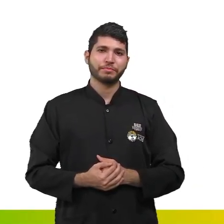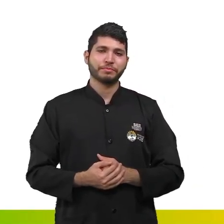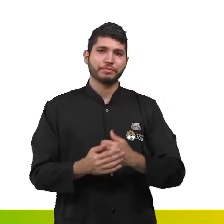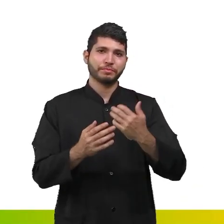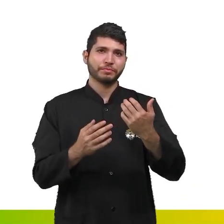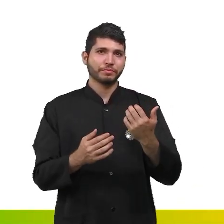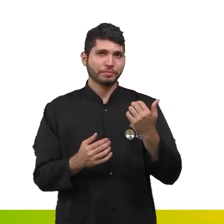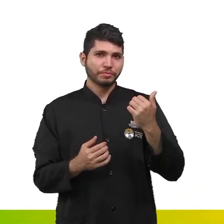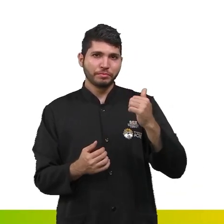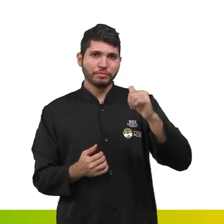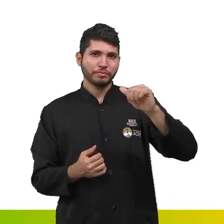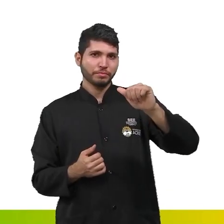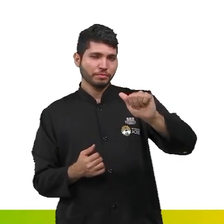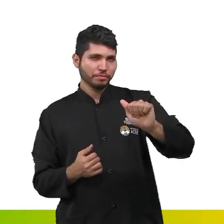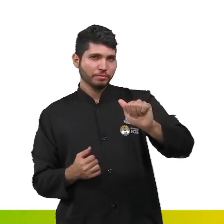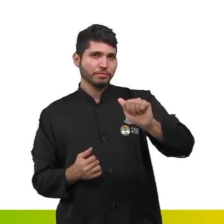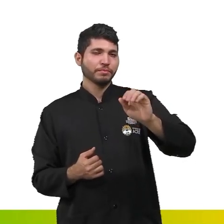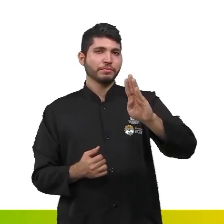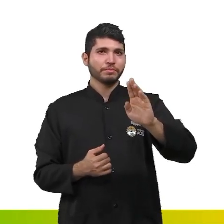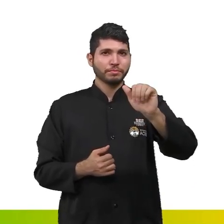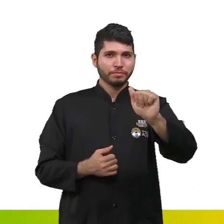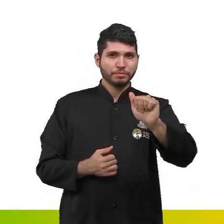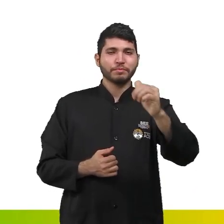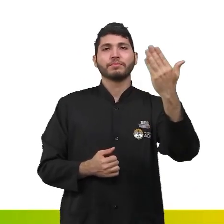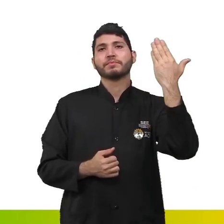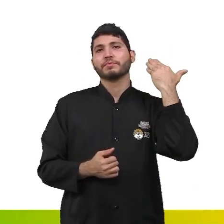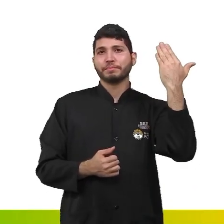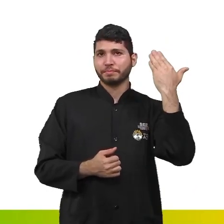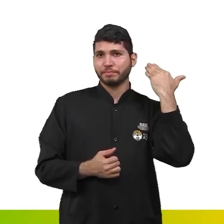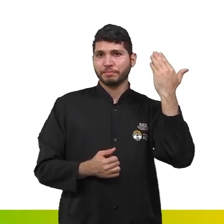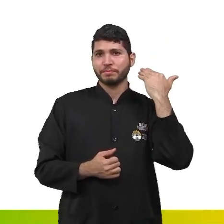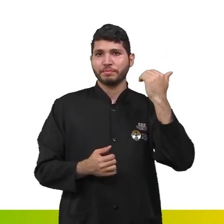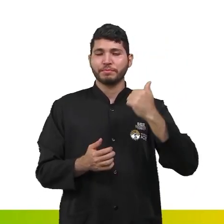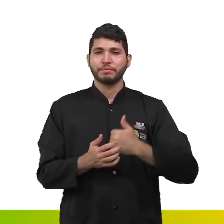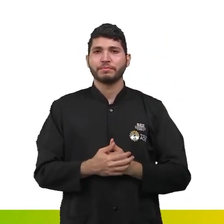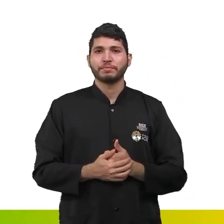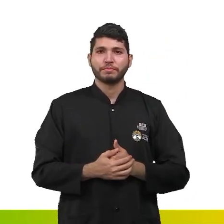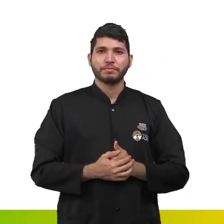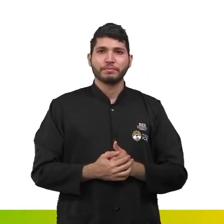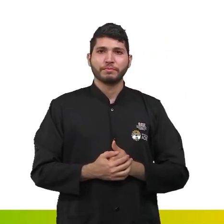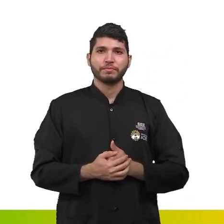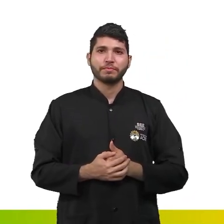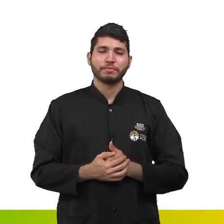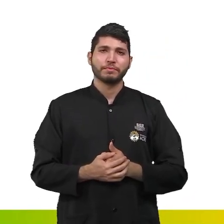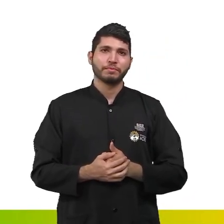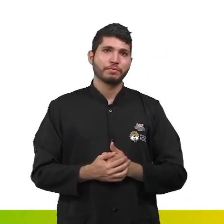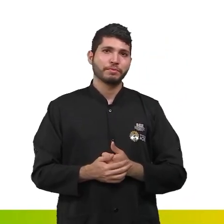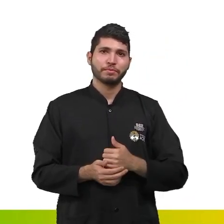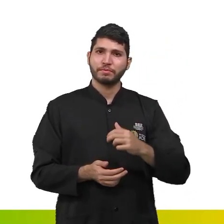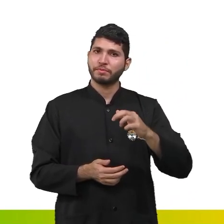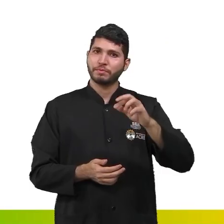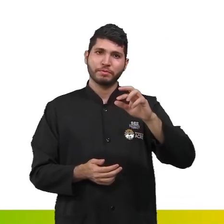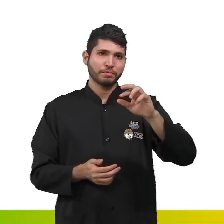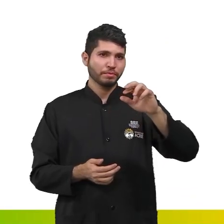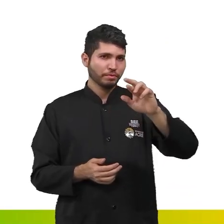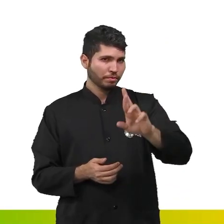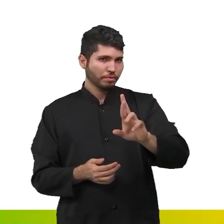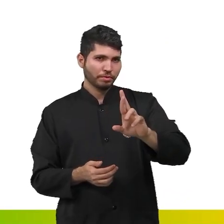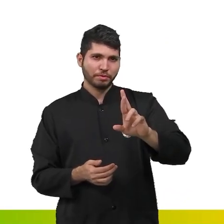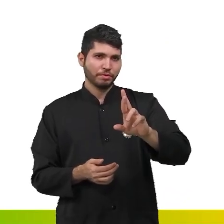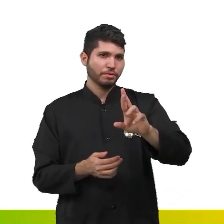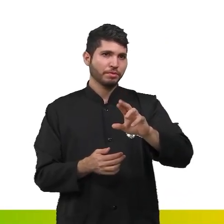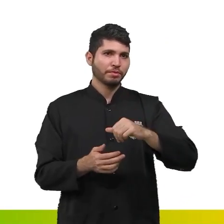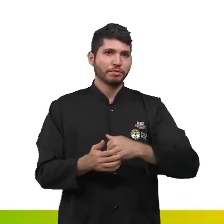tá certo? Confere, de eu cantava. Realmente. E para os verbos terminados em ER e R,